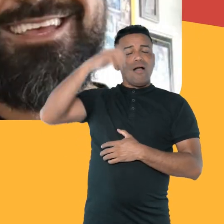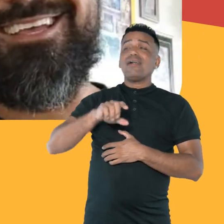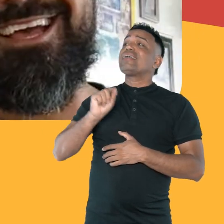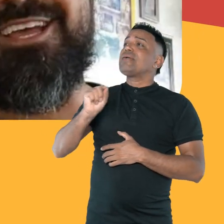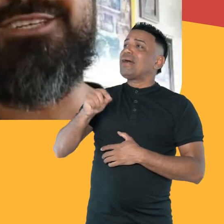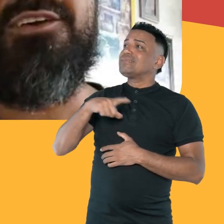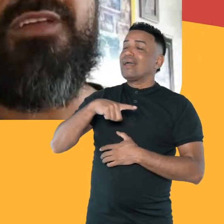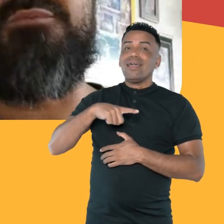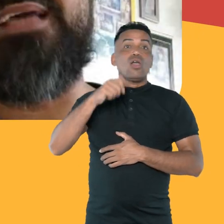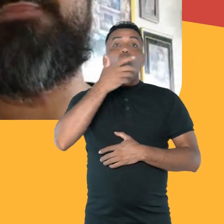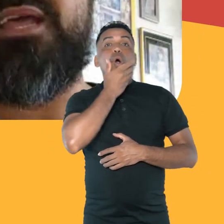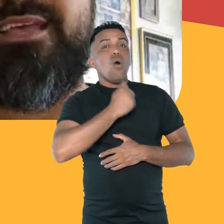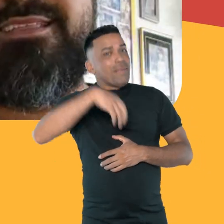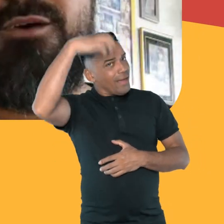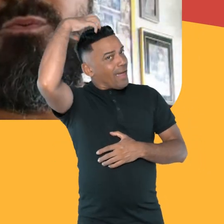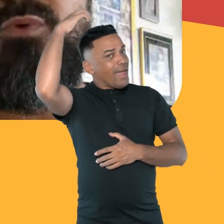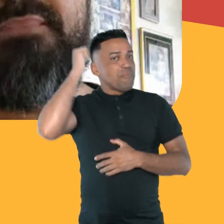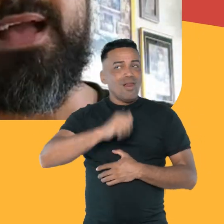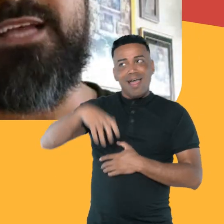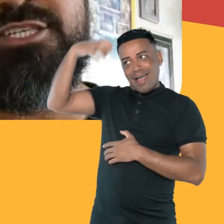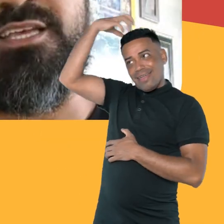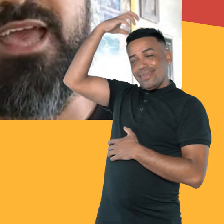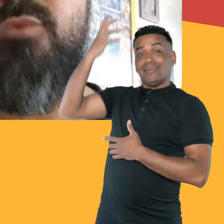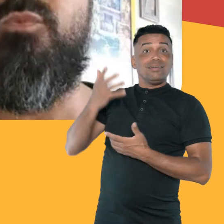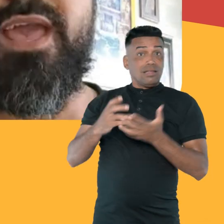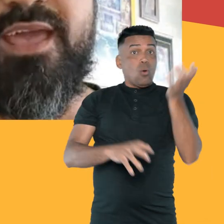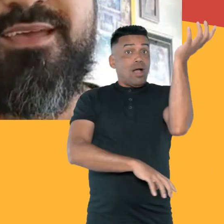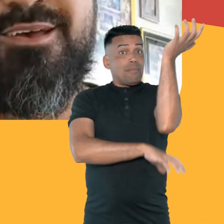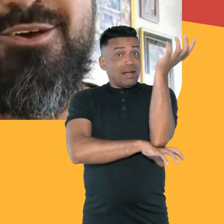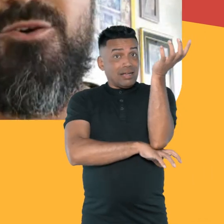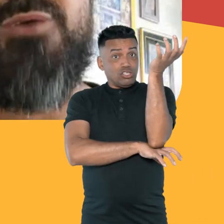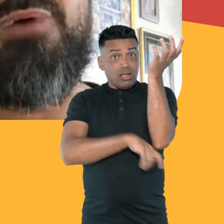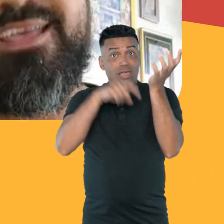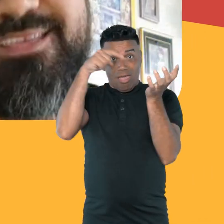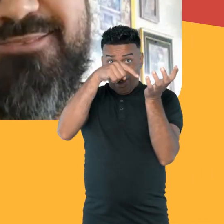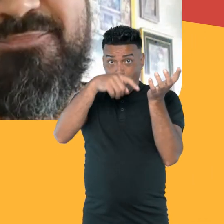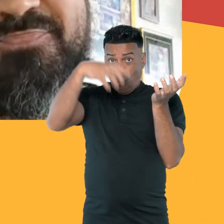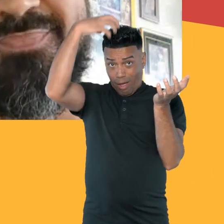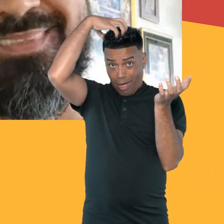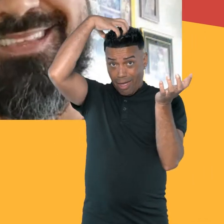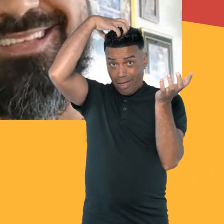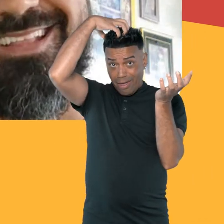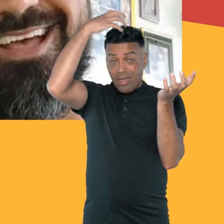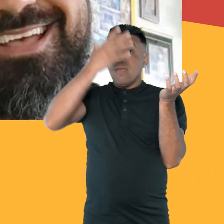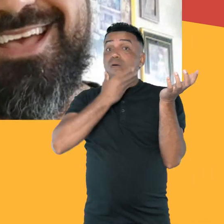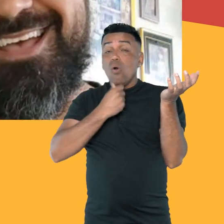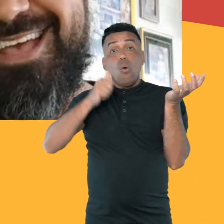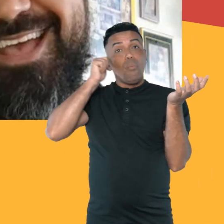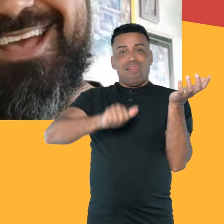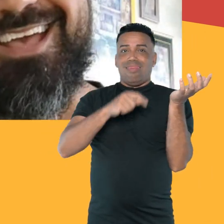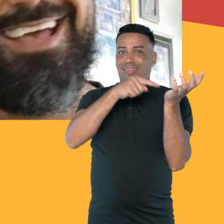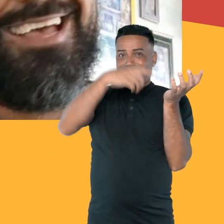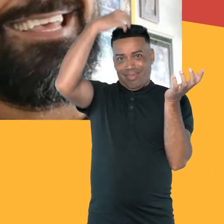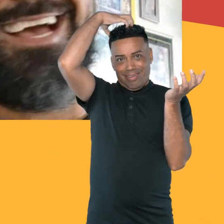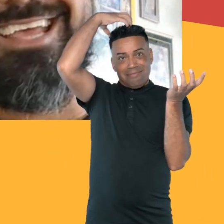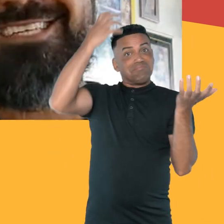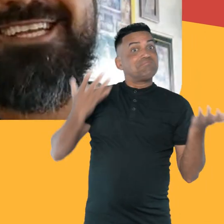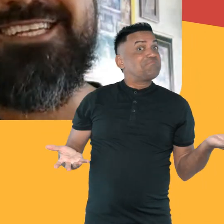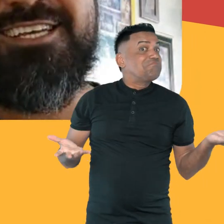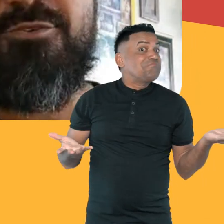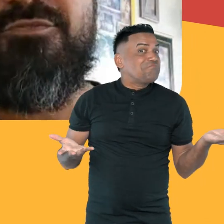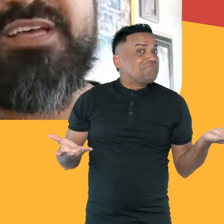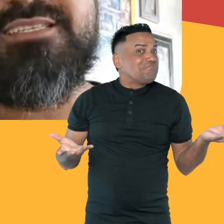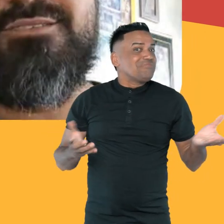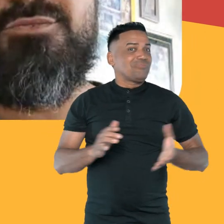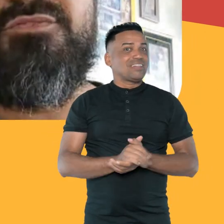a rainha. E aí eu já ia falando, mas espera aí, então o abacaxi é um rei ou é uma rainha? Né? E aí